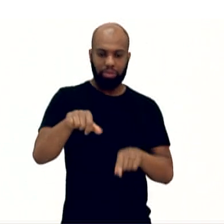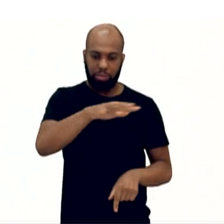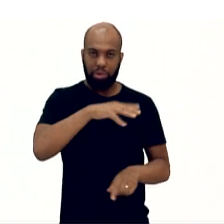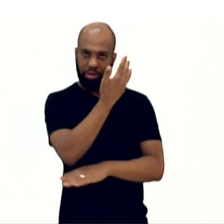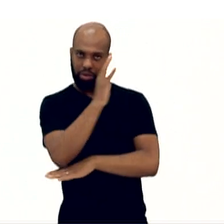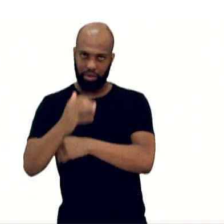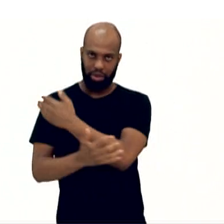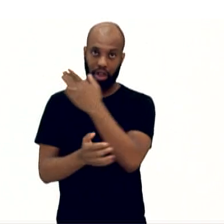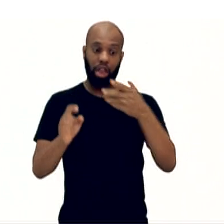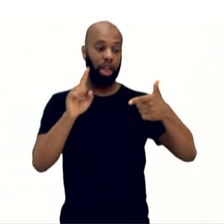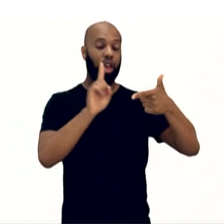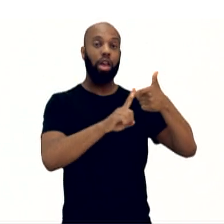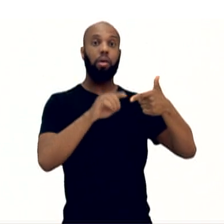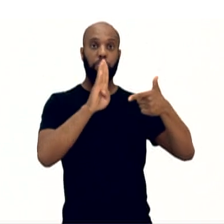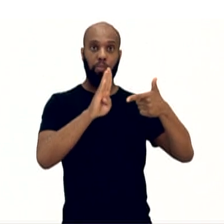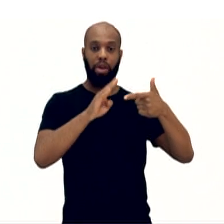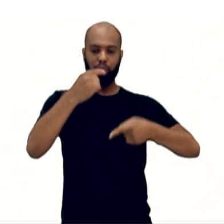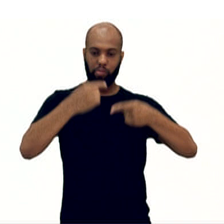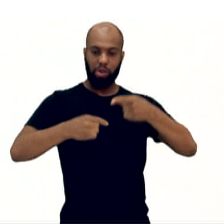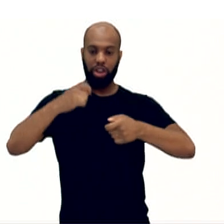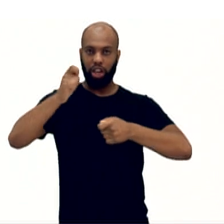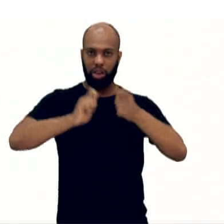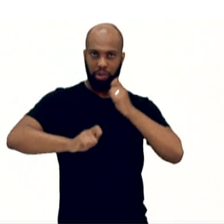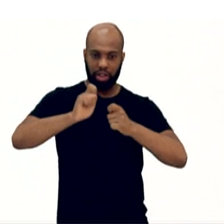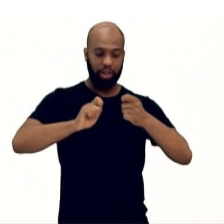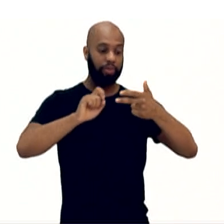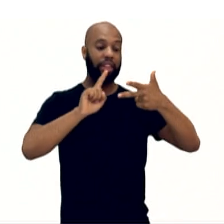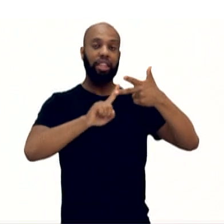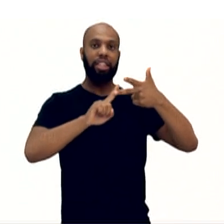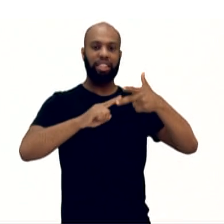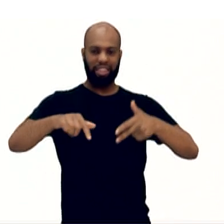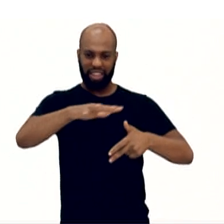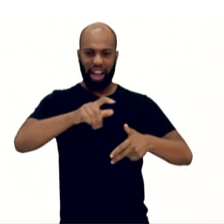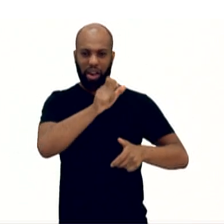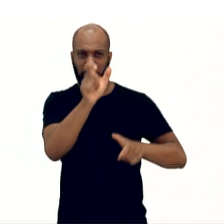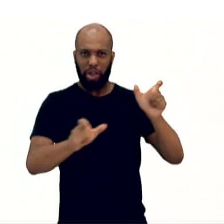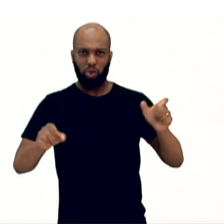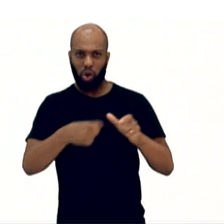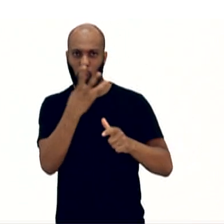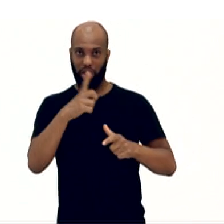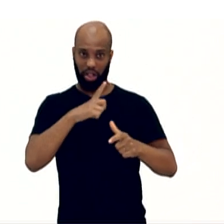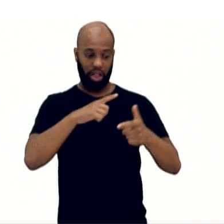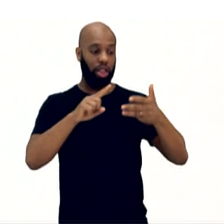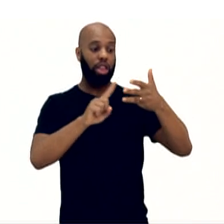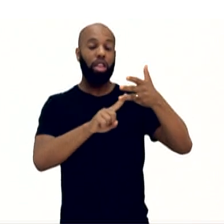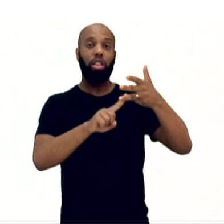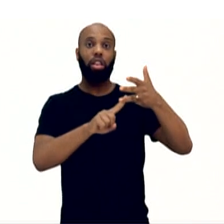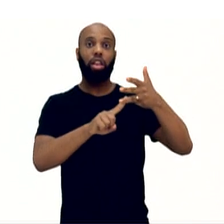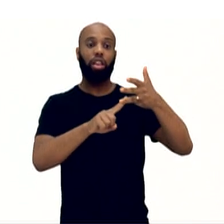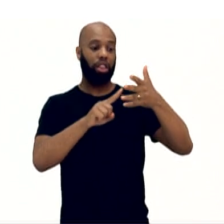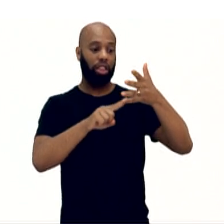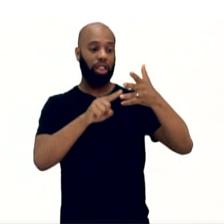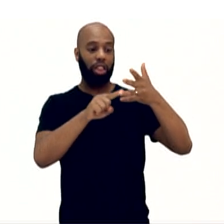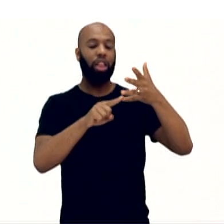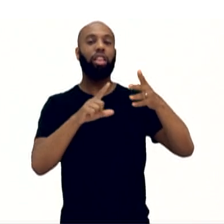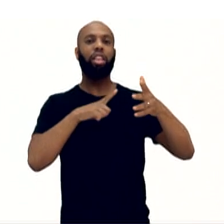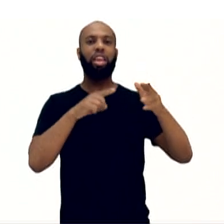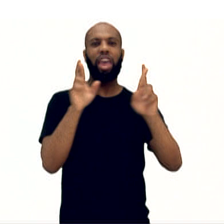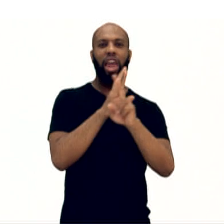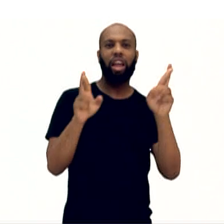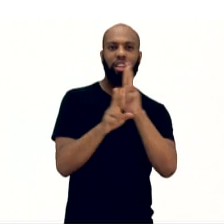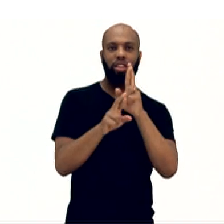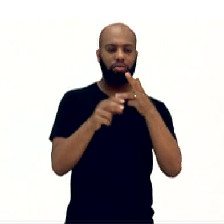B, político-administrativos, a letra C, demográficos, e a letra D e E, relacionando algumas das